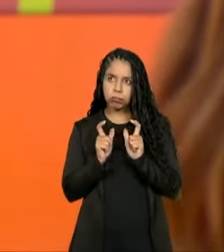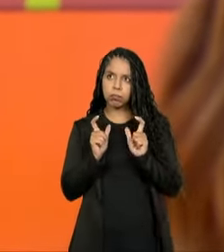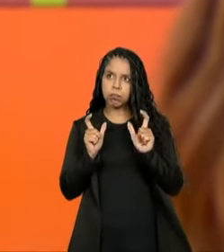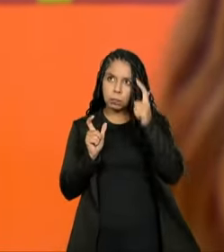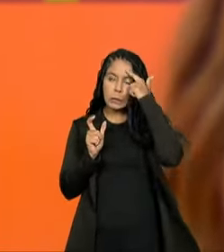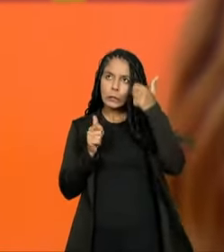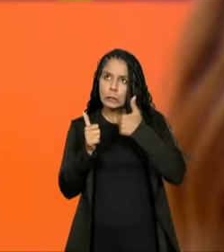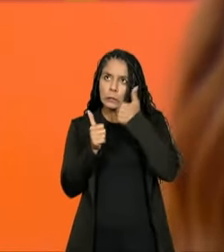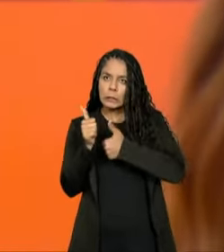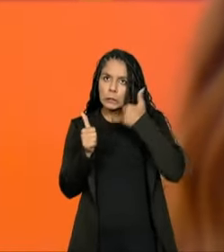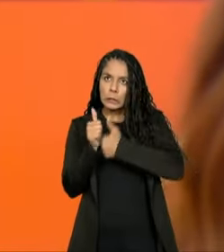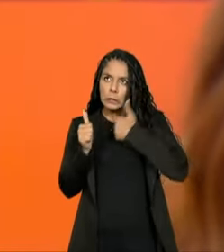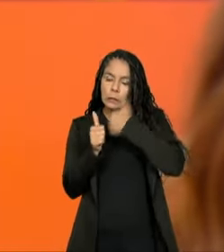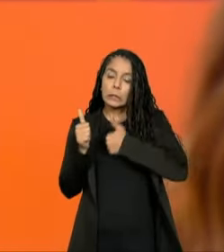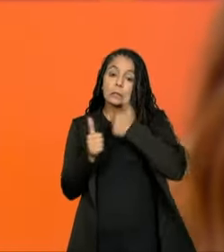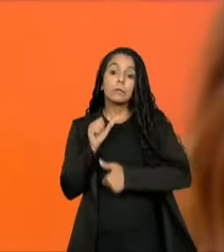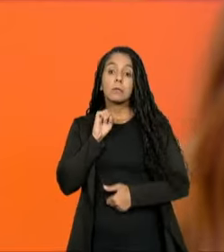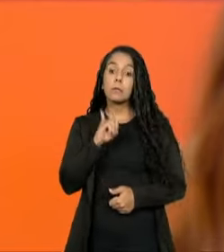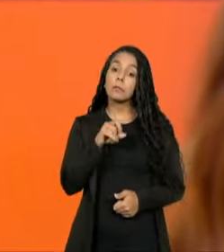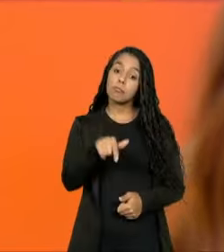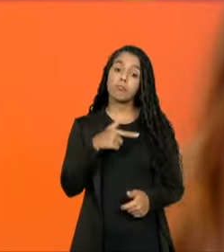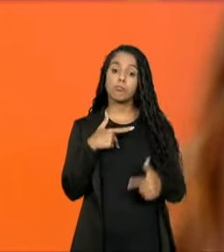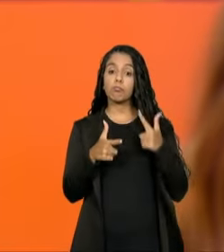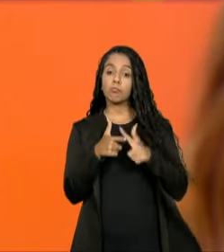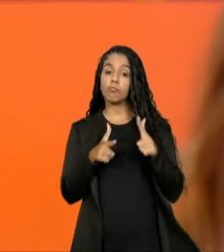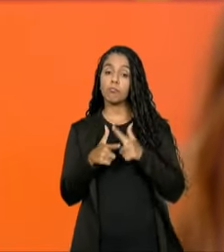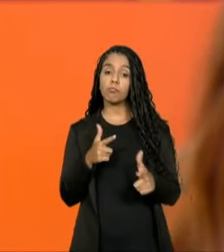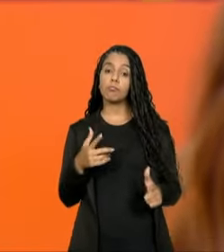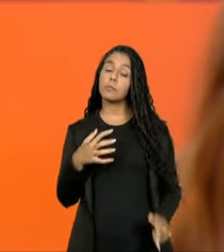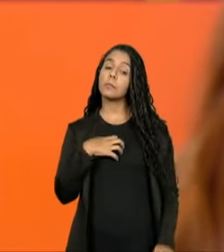você lida com o seu problema de uma maneira